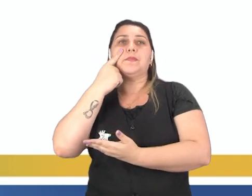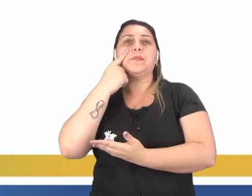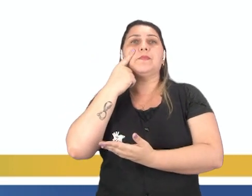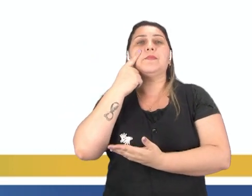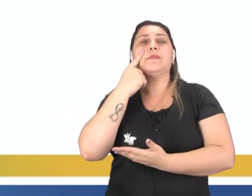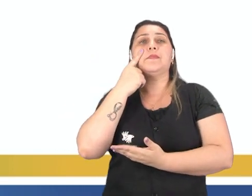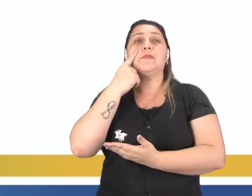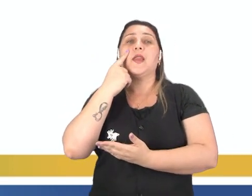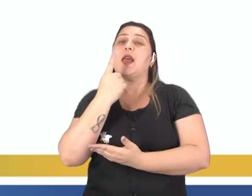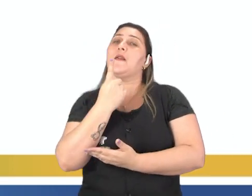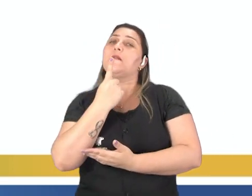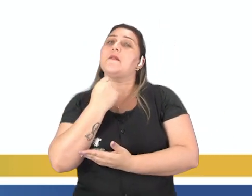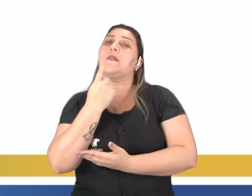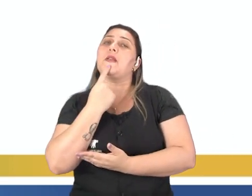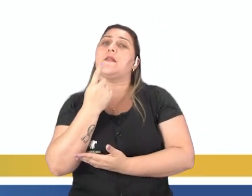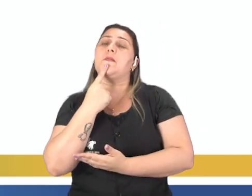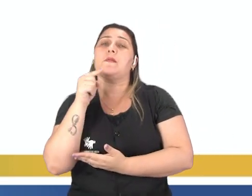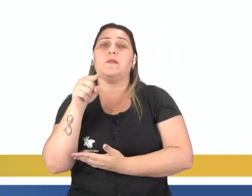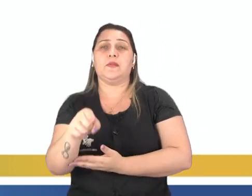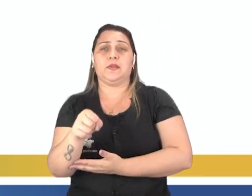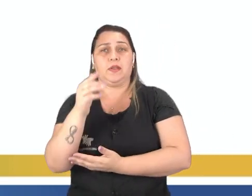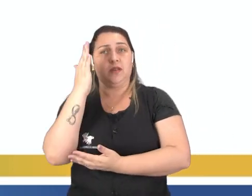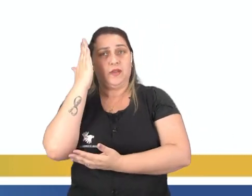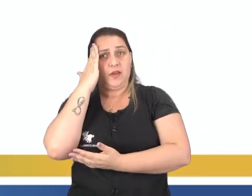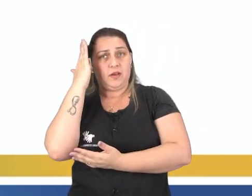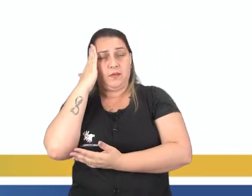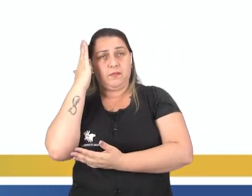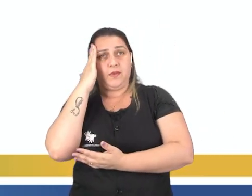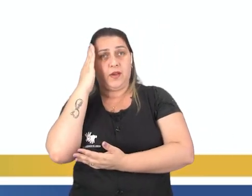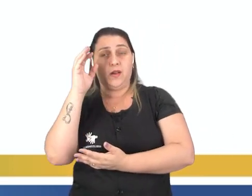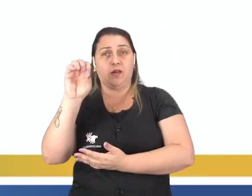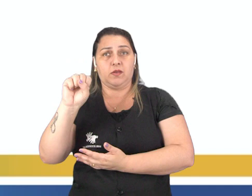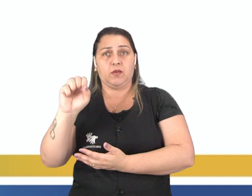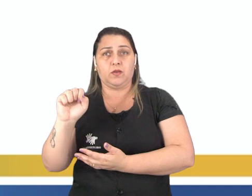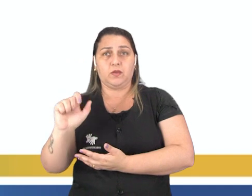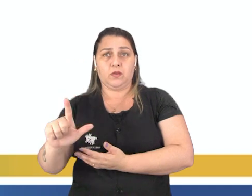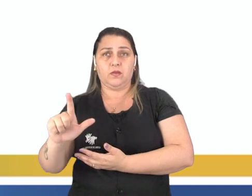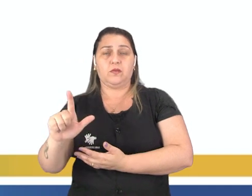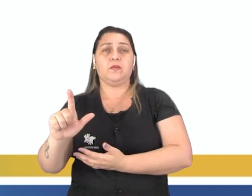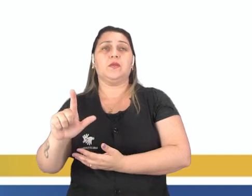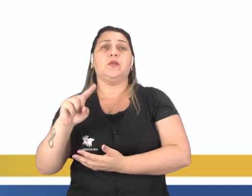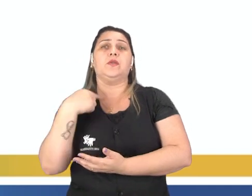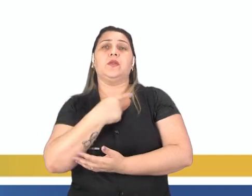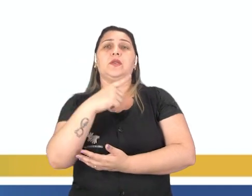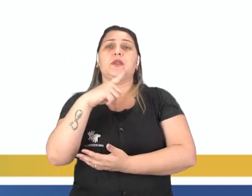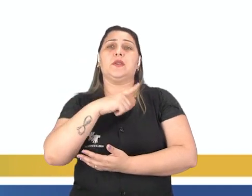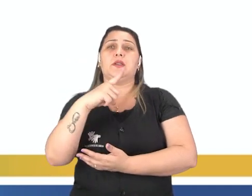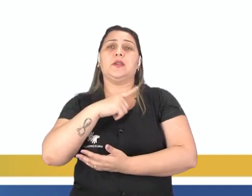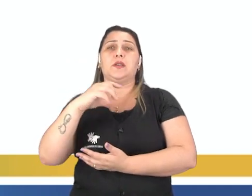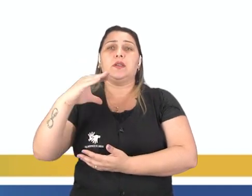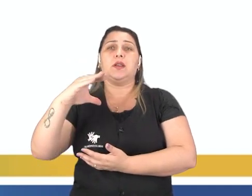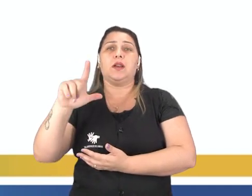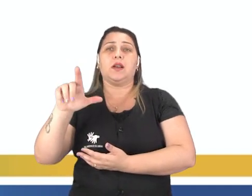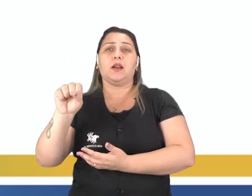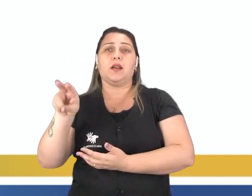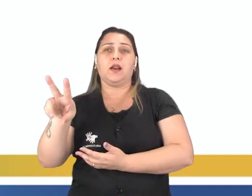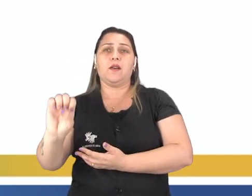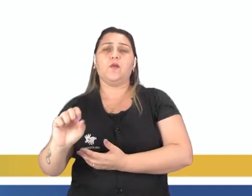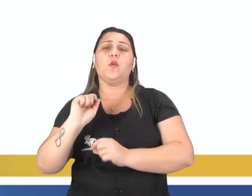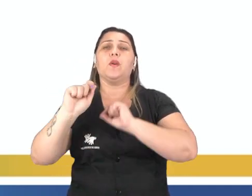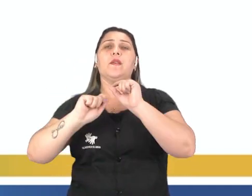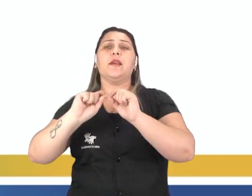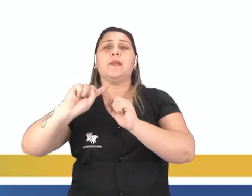aí, né, de vermelho, para você identificar sol, né? E nós temos aí a clave de sol. Então, o que